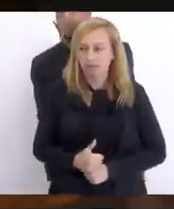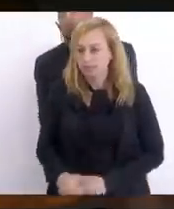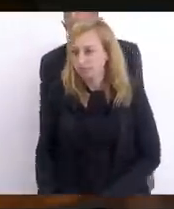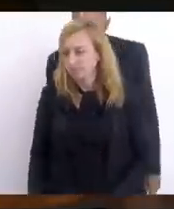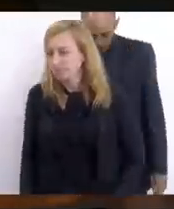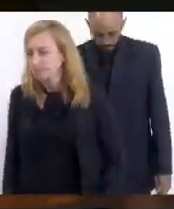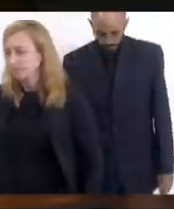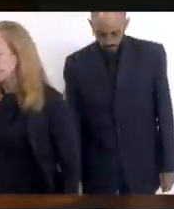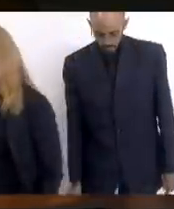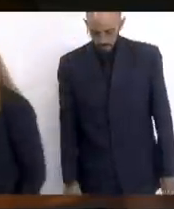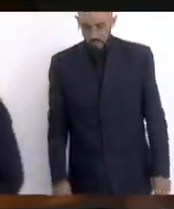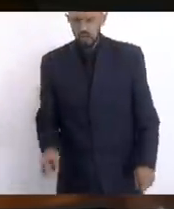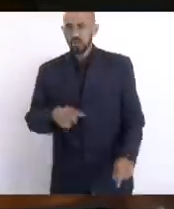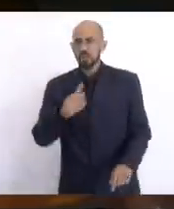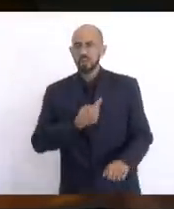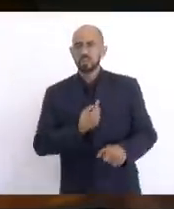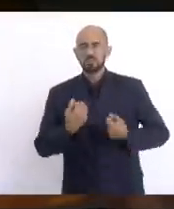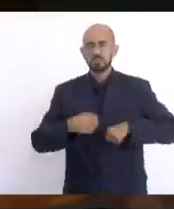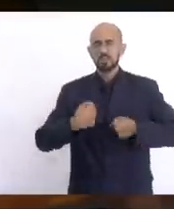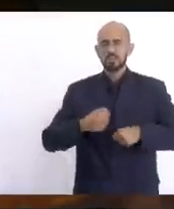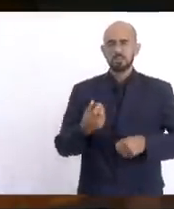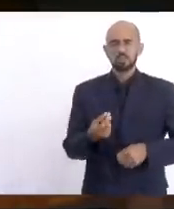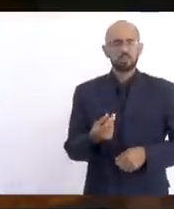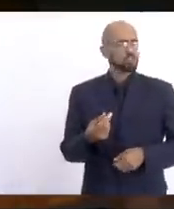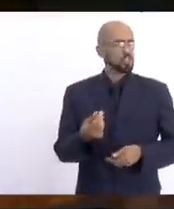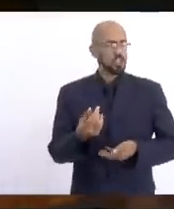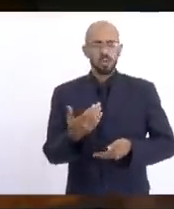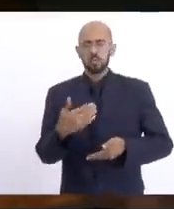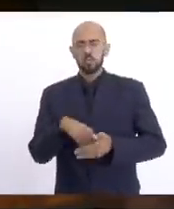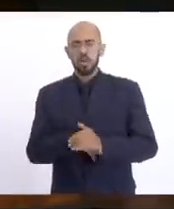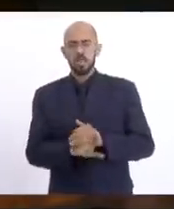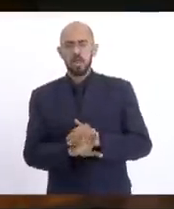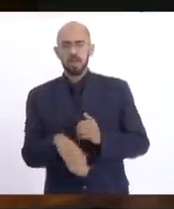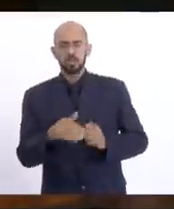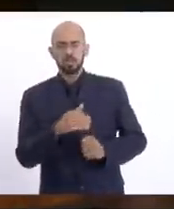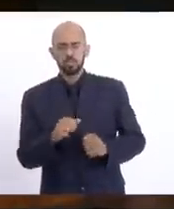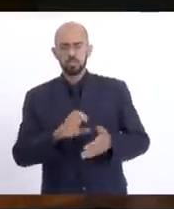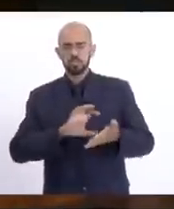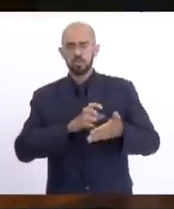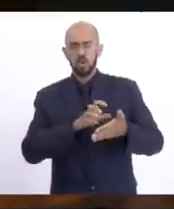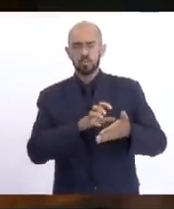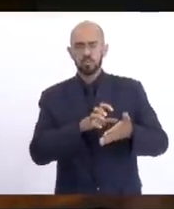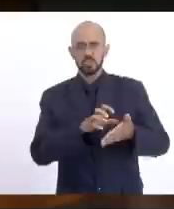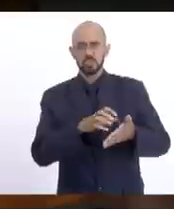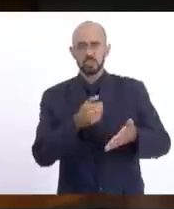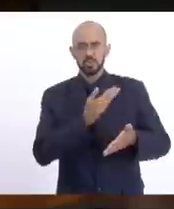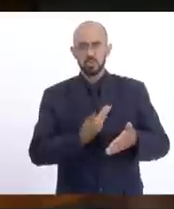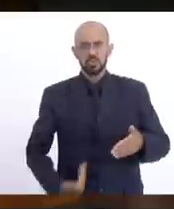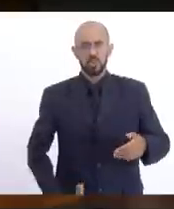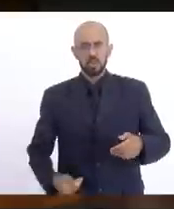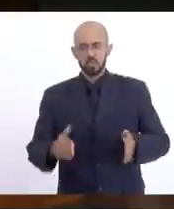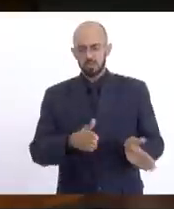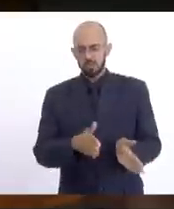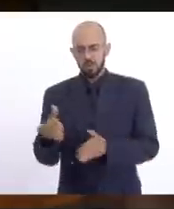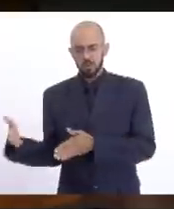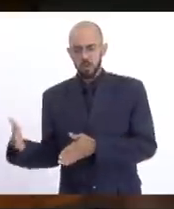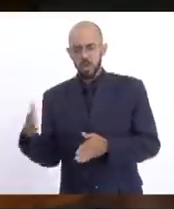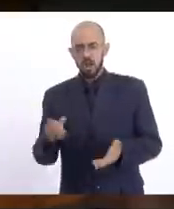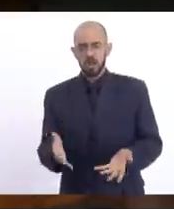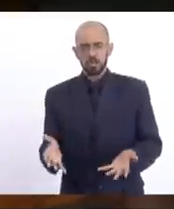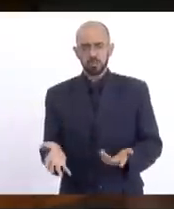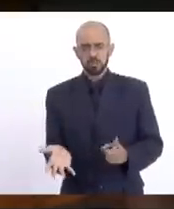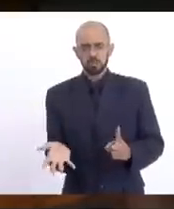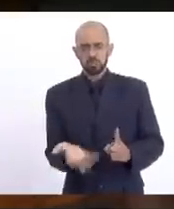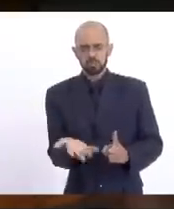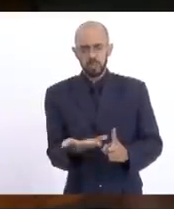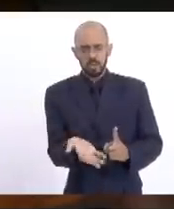de dinheiro nos cofres públicos. A gente precisa que essas empresas se comprometam. E prorrogar um incentivo, um benefício fiscal